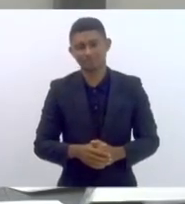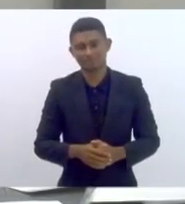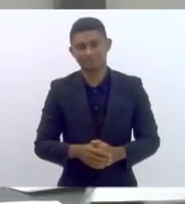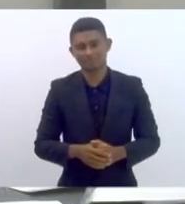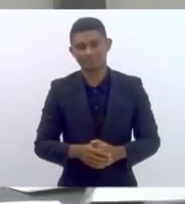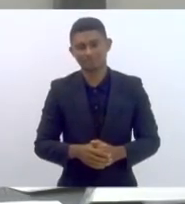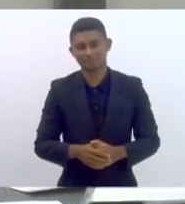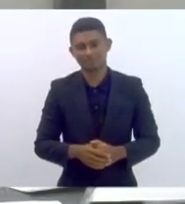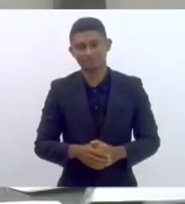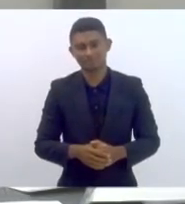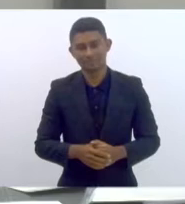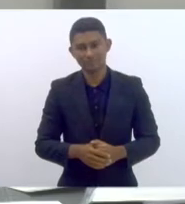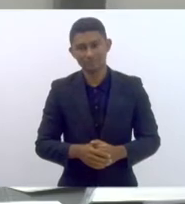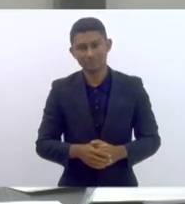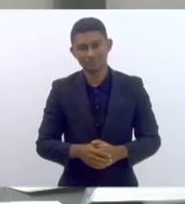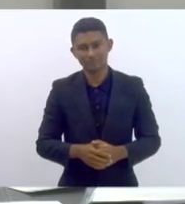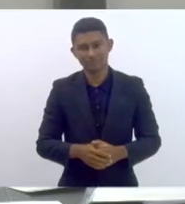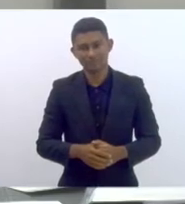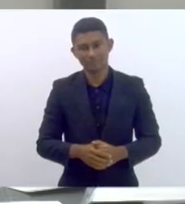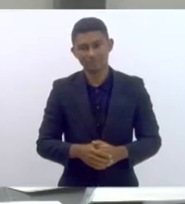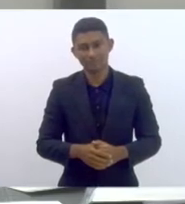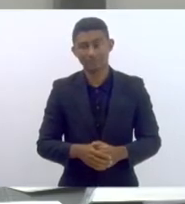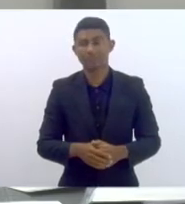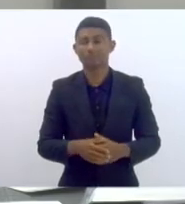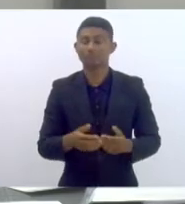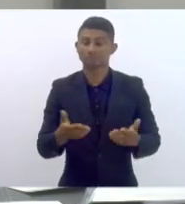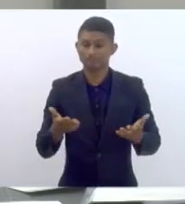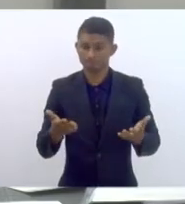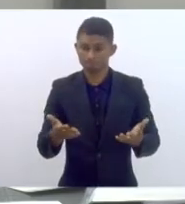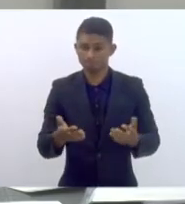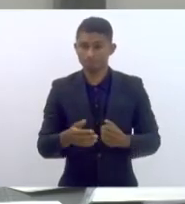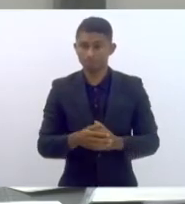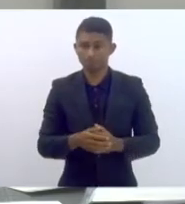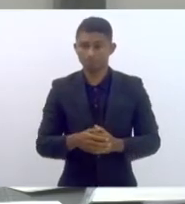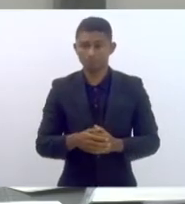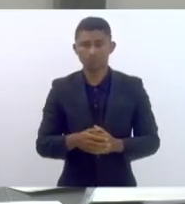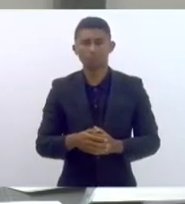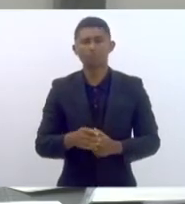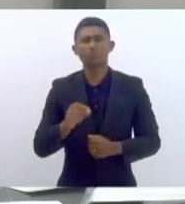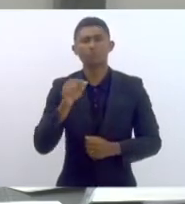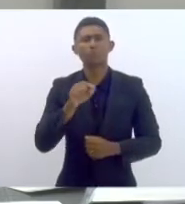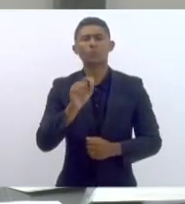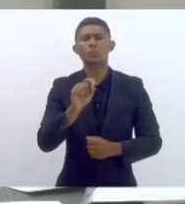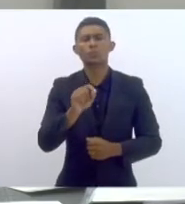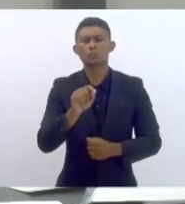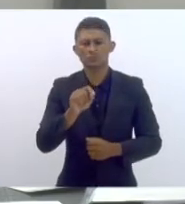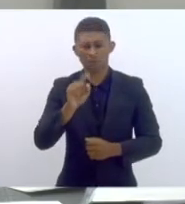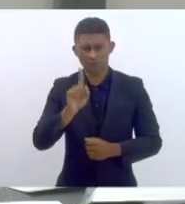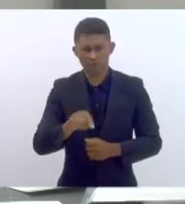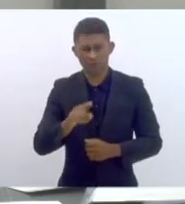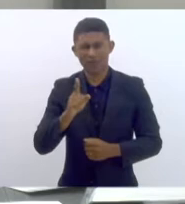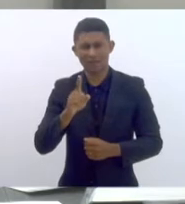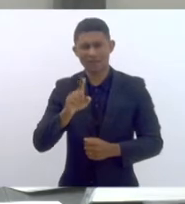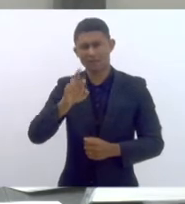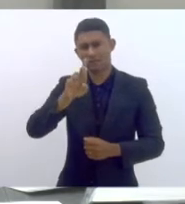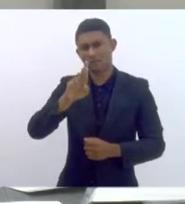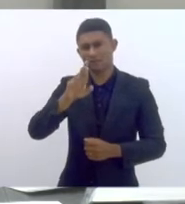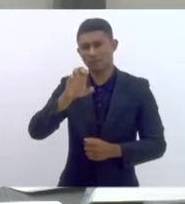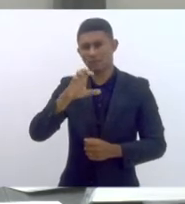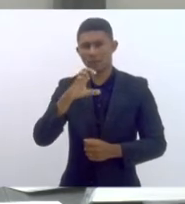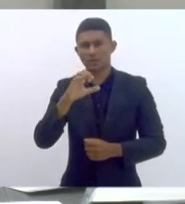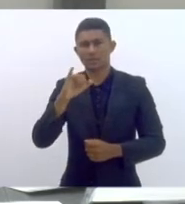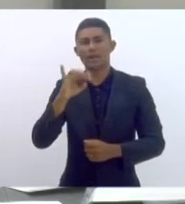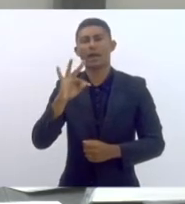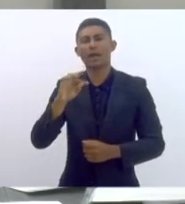o primeiro quadro. Né? E aqui não está sob receita líquida, né? Está sob receita